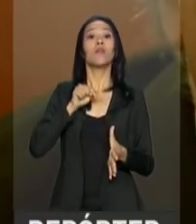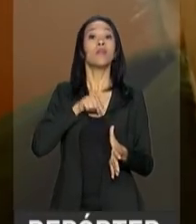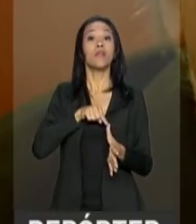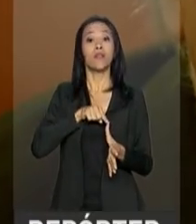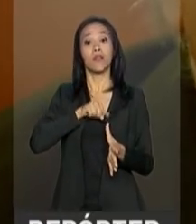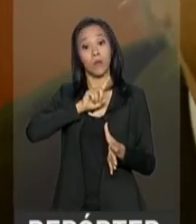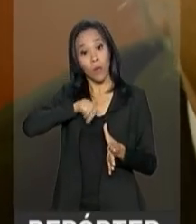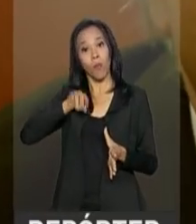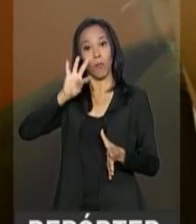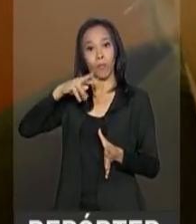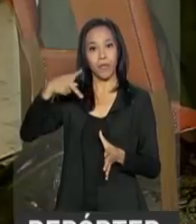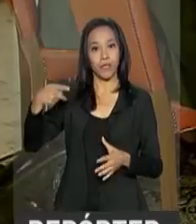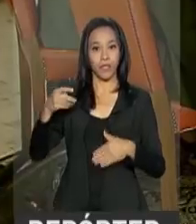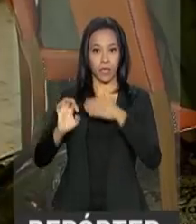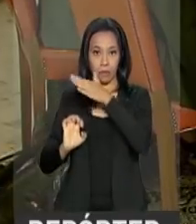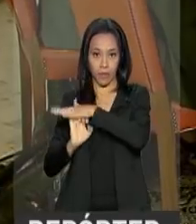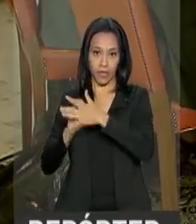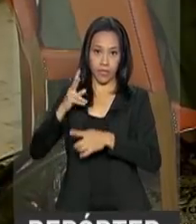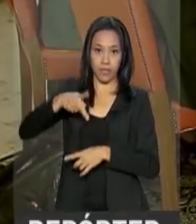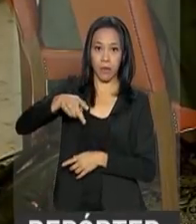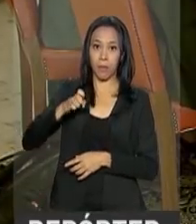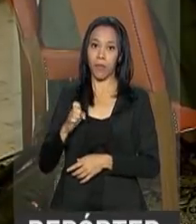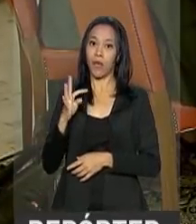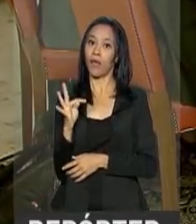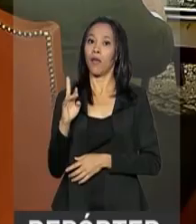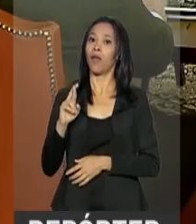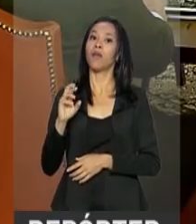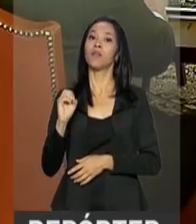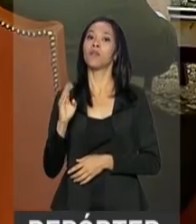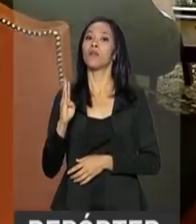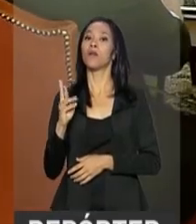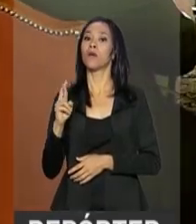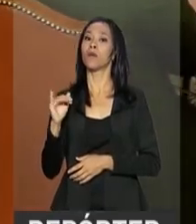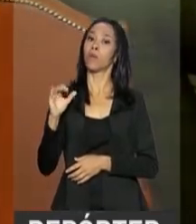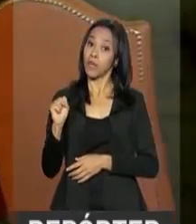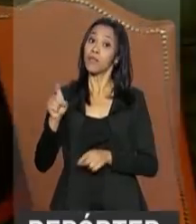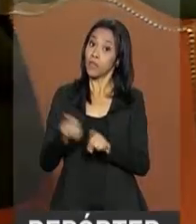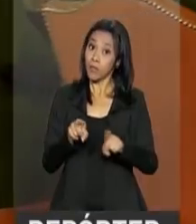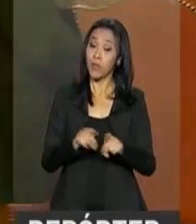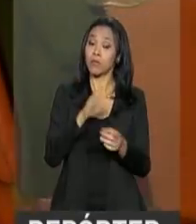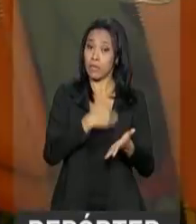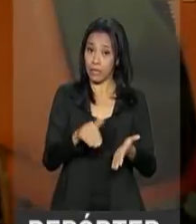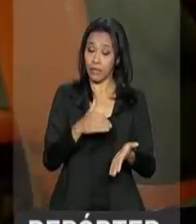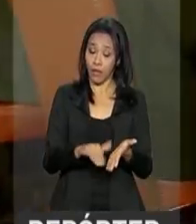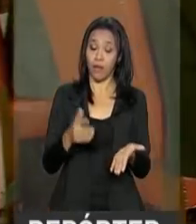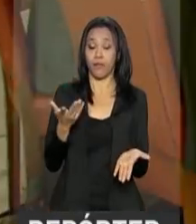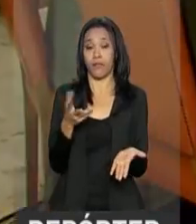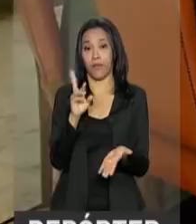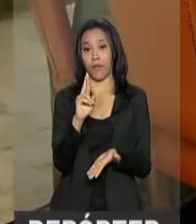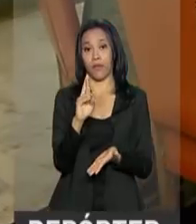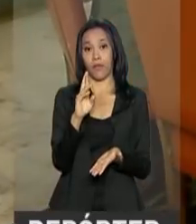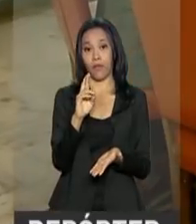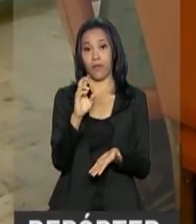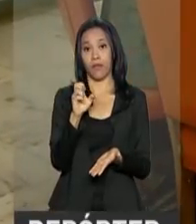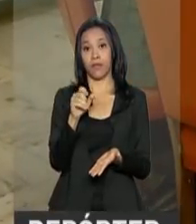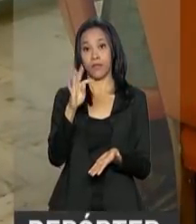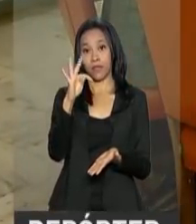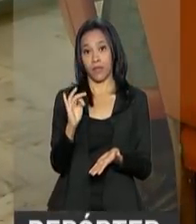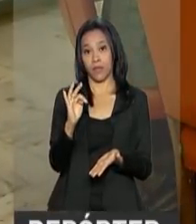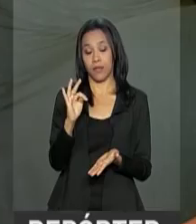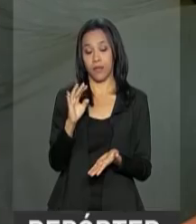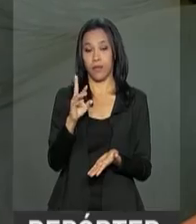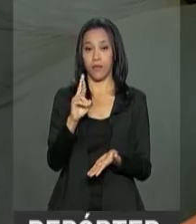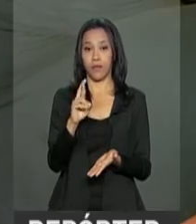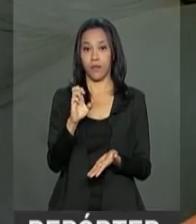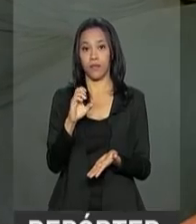Colnago, com o presidente da Petrobras, Pedro Parente, e o secretário da Receita Federal, Jorge Rachid. A reunião durou cerca de 2 horas